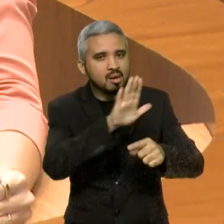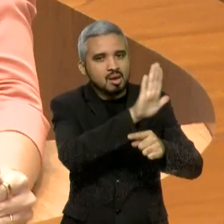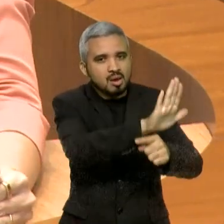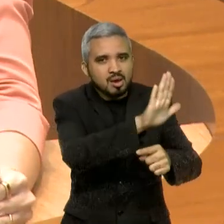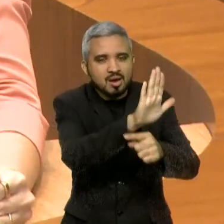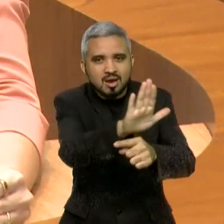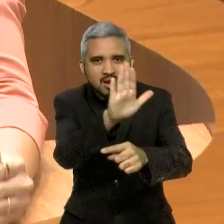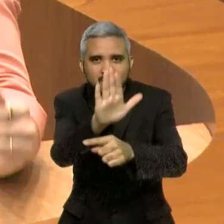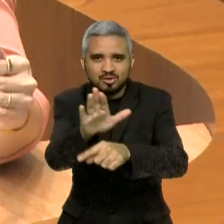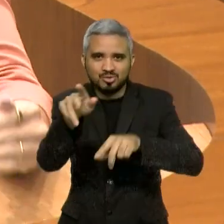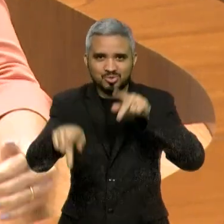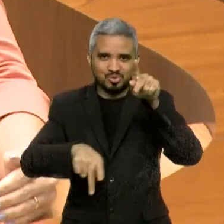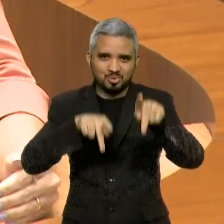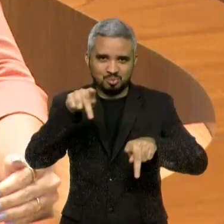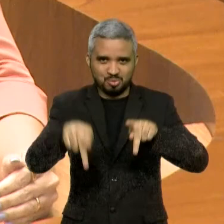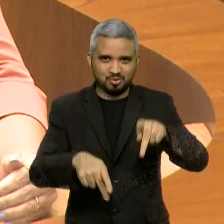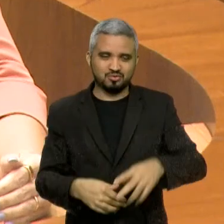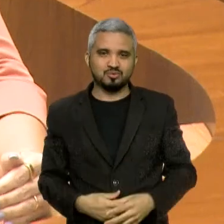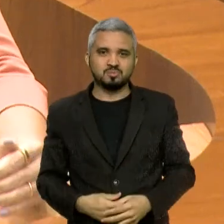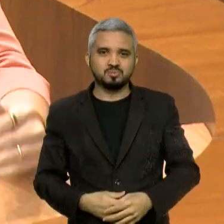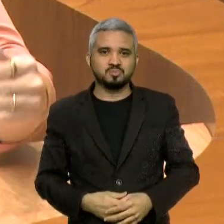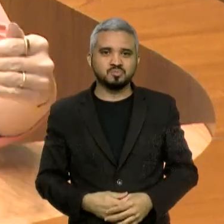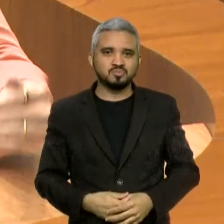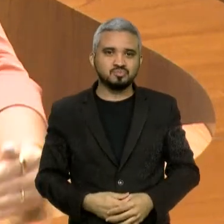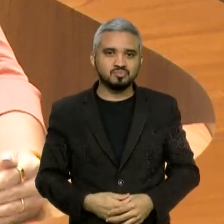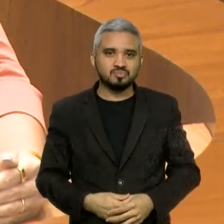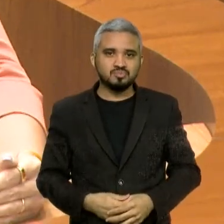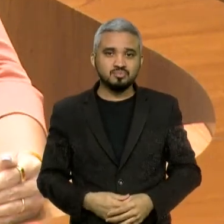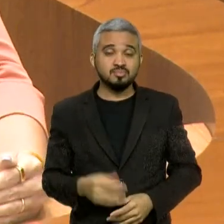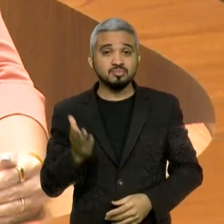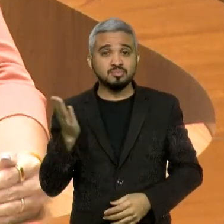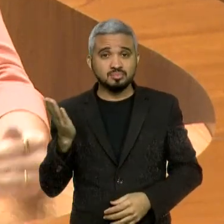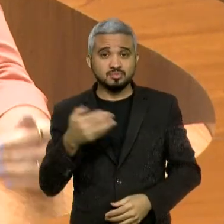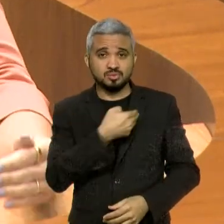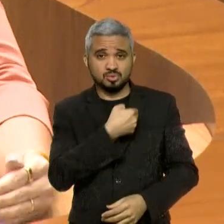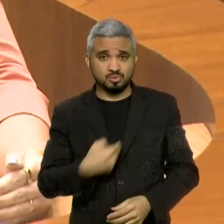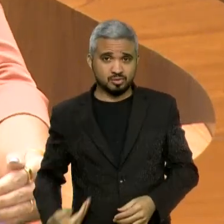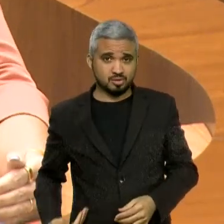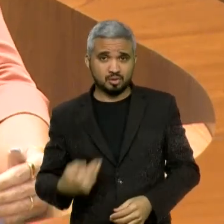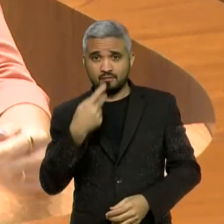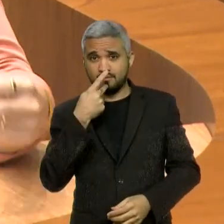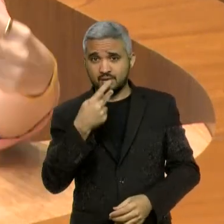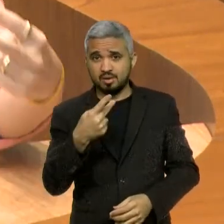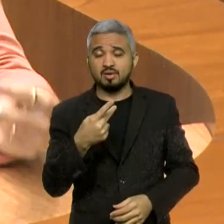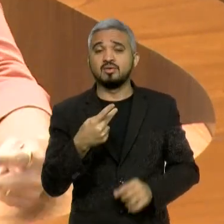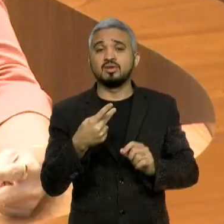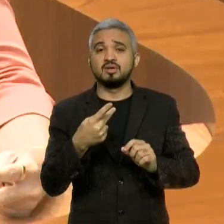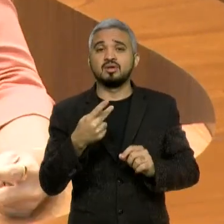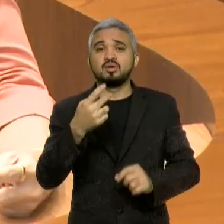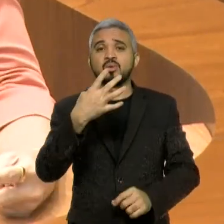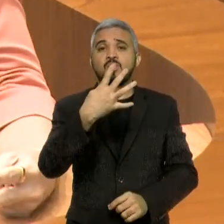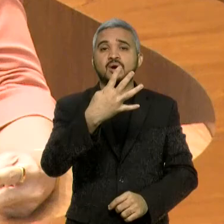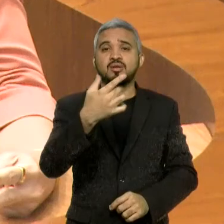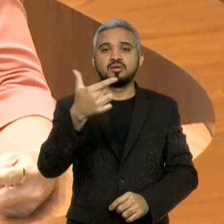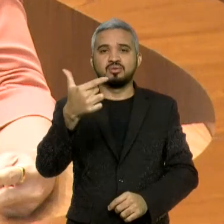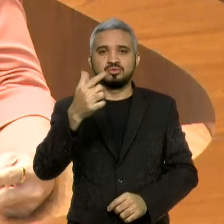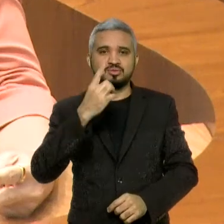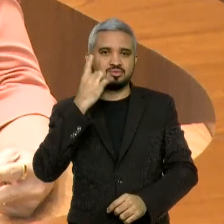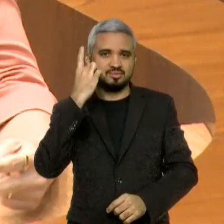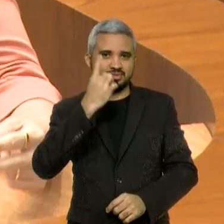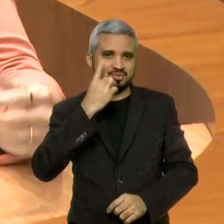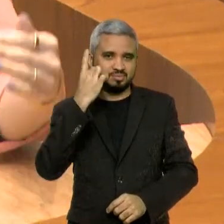seu discurso foi contemplado os 44 deputados os dois que estão